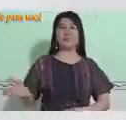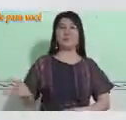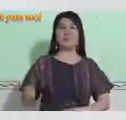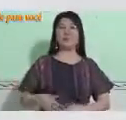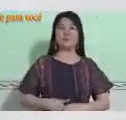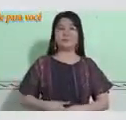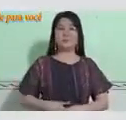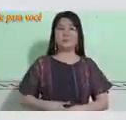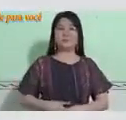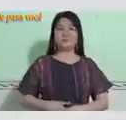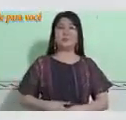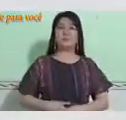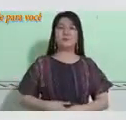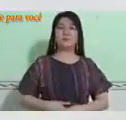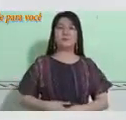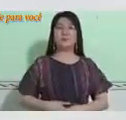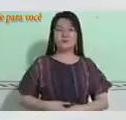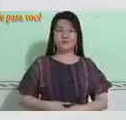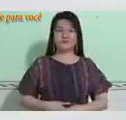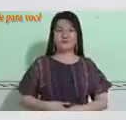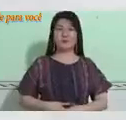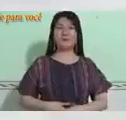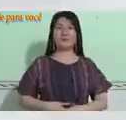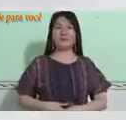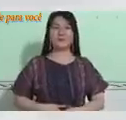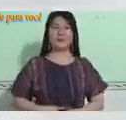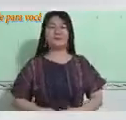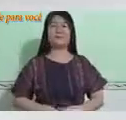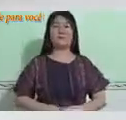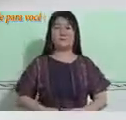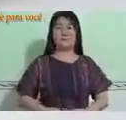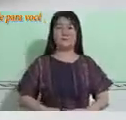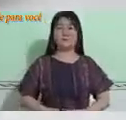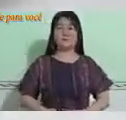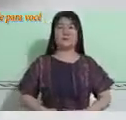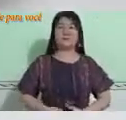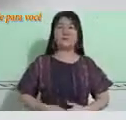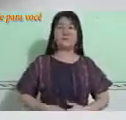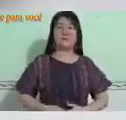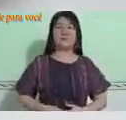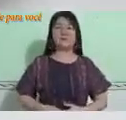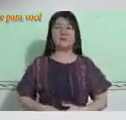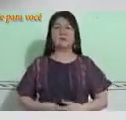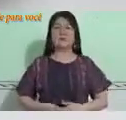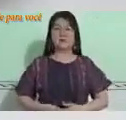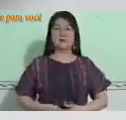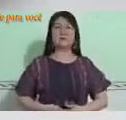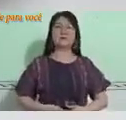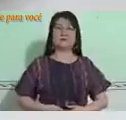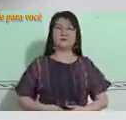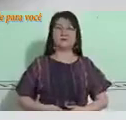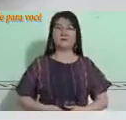Como tratar? 2. Deve se diminuir o consumo dessas substâncias no dia a dia, vírgula, pois, vírgula, além do